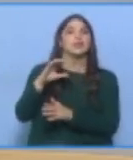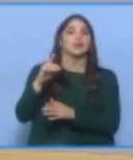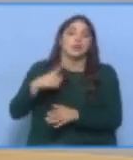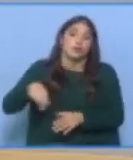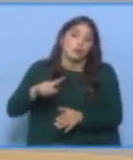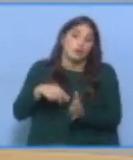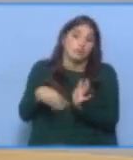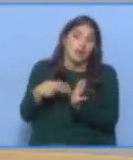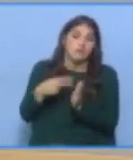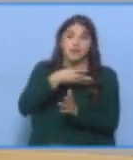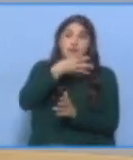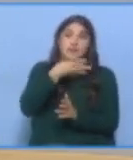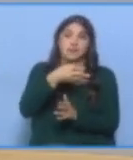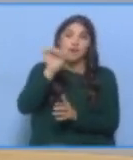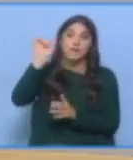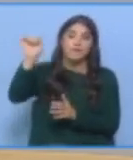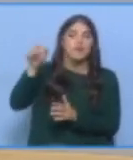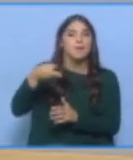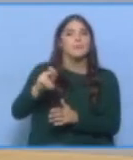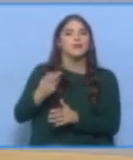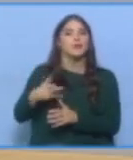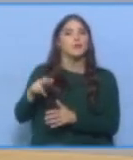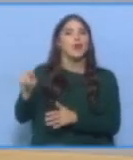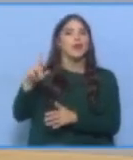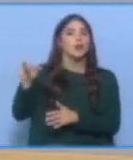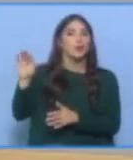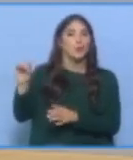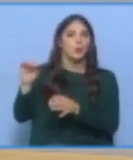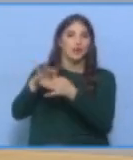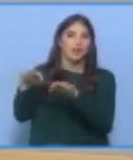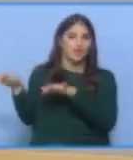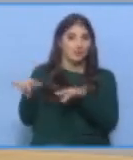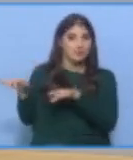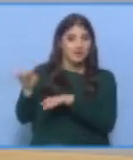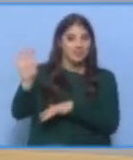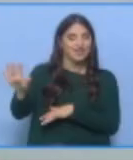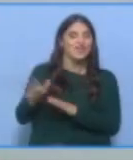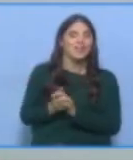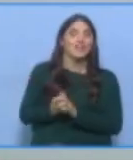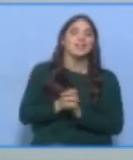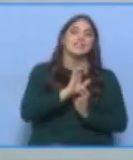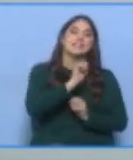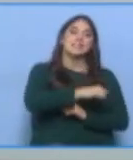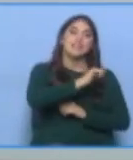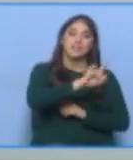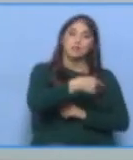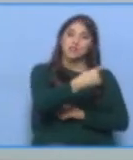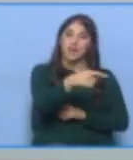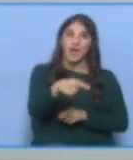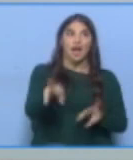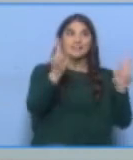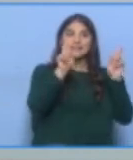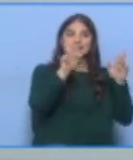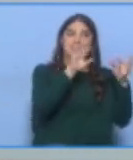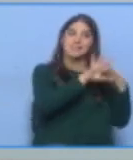e a declaração dele, esperamos nós, como padroeiro dos informáticos. Exatamente. Há também essa aspiração, não é, para